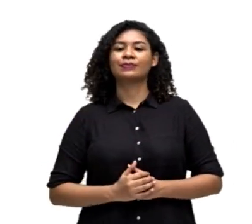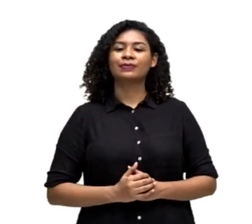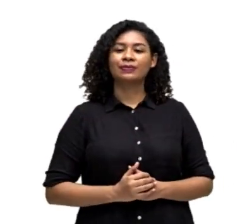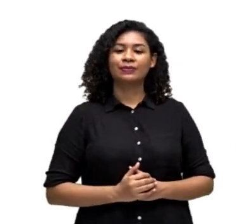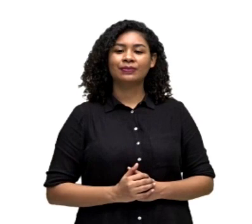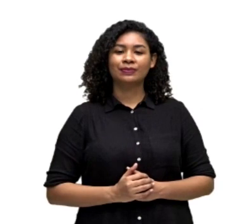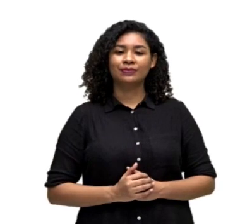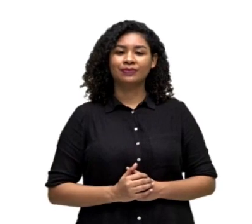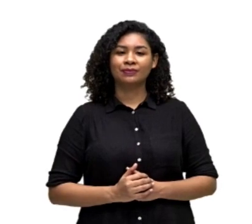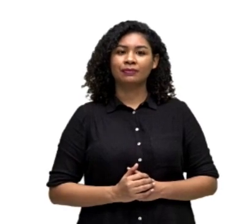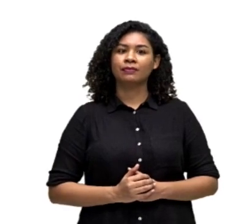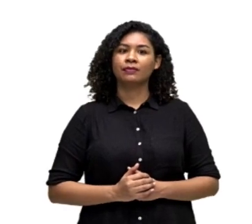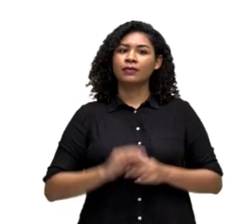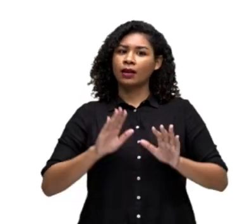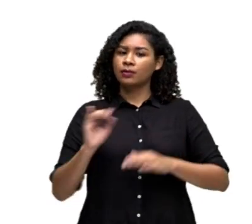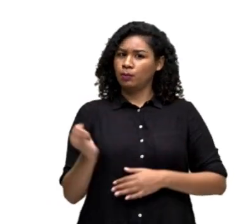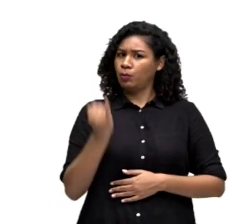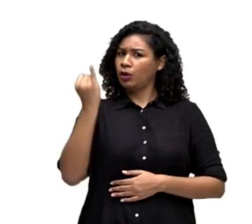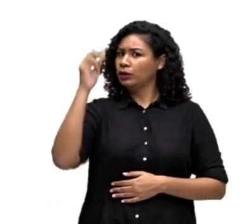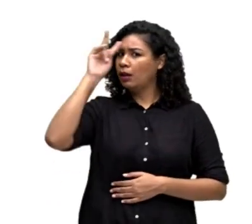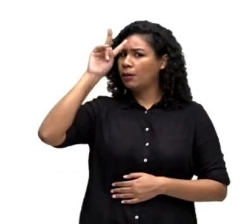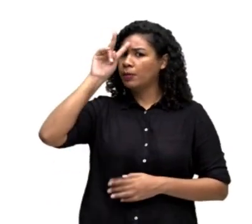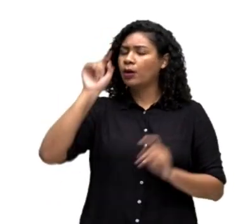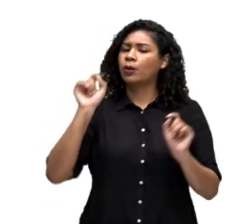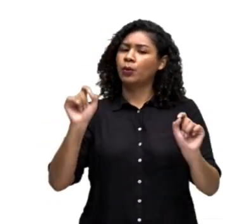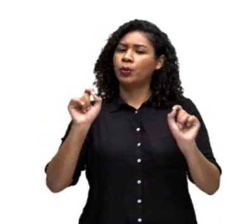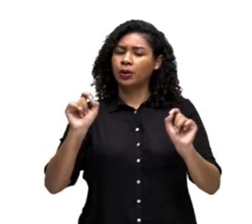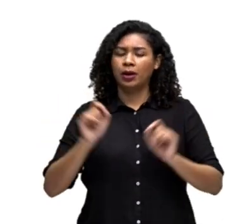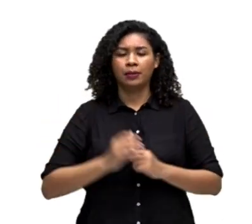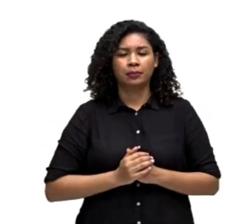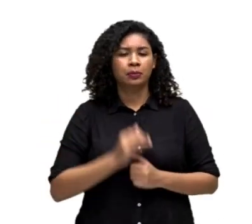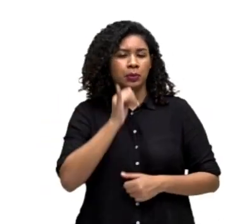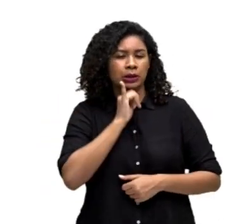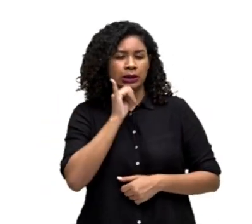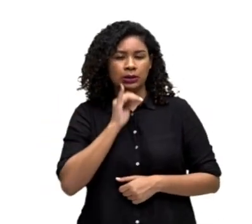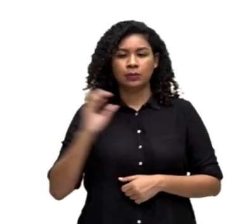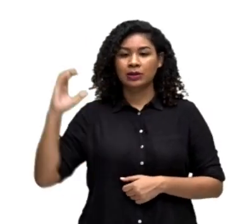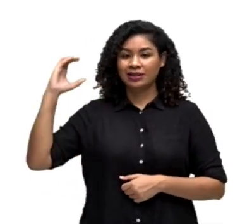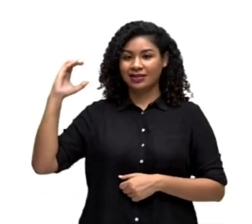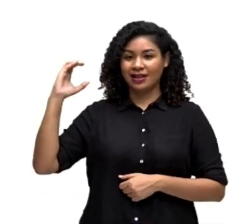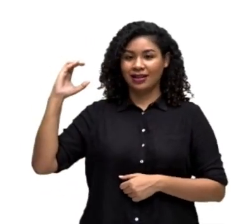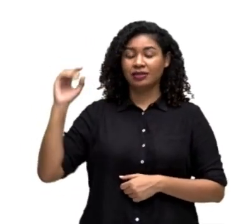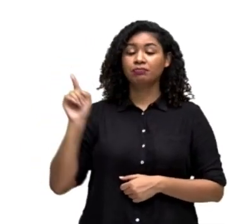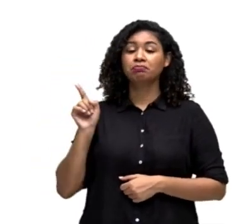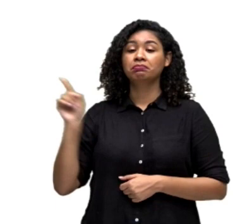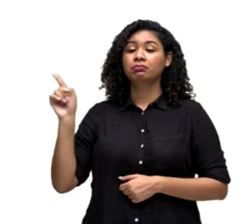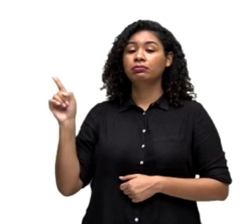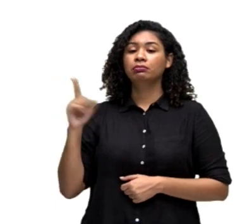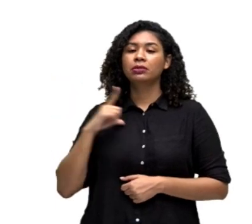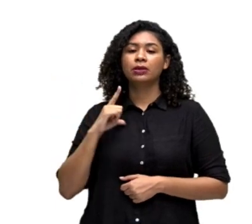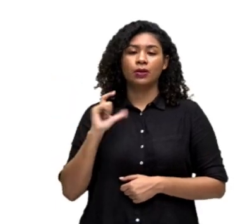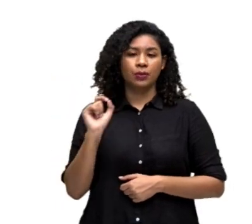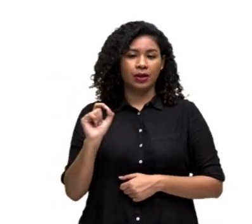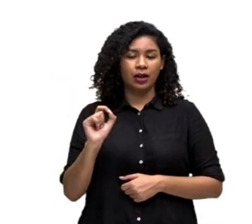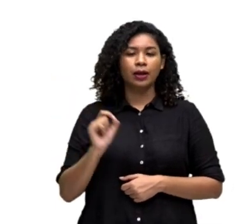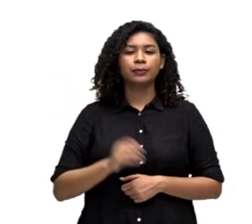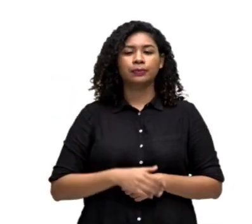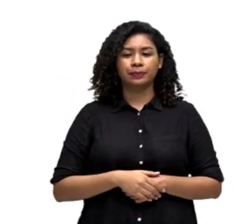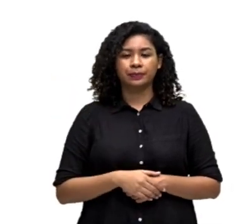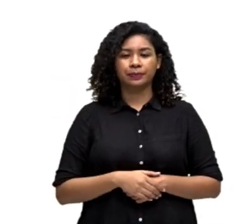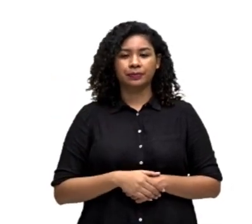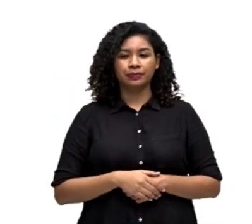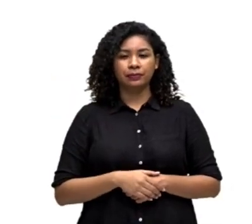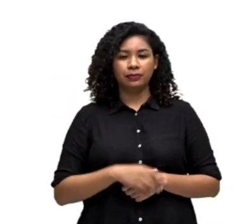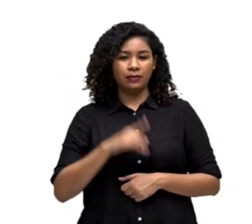0,005. Importante lembrarmos aqui, pessoal, por exemplo, na letra C, tá? Que apesar de o nosso numerador